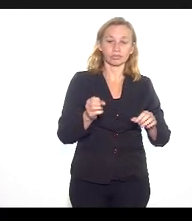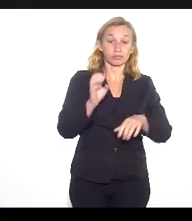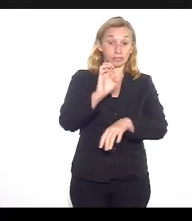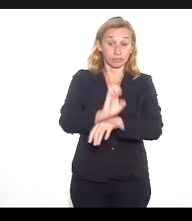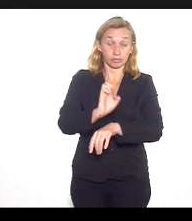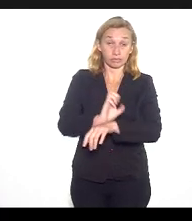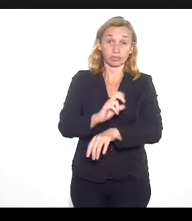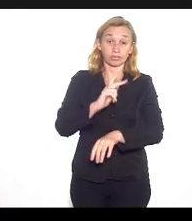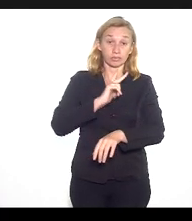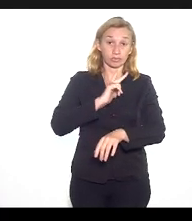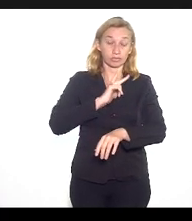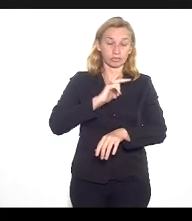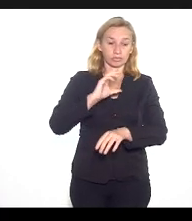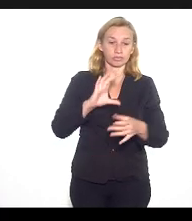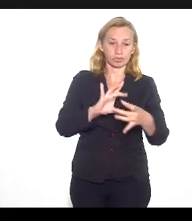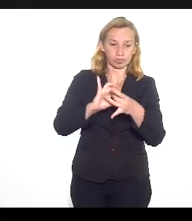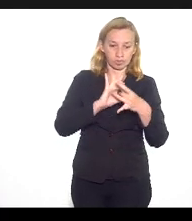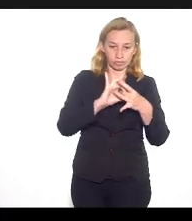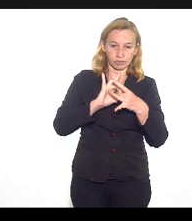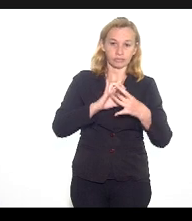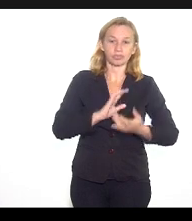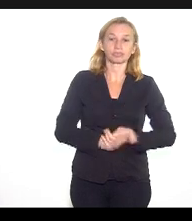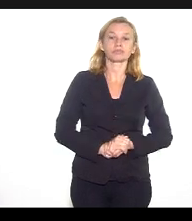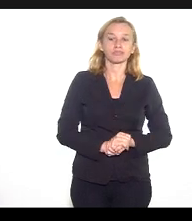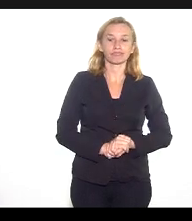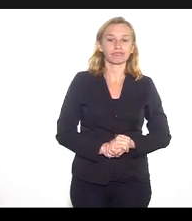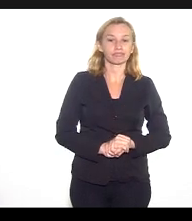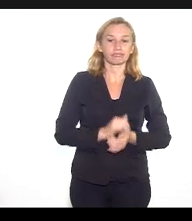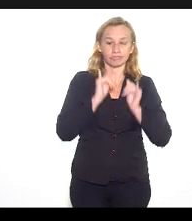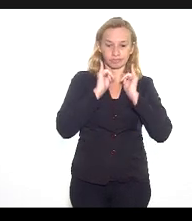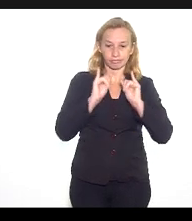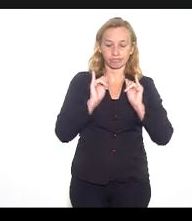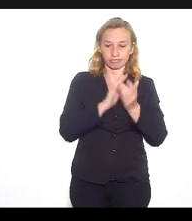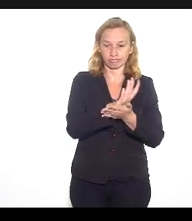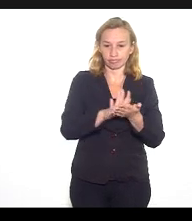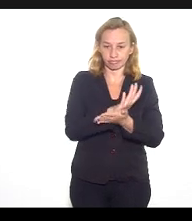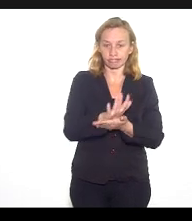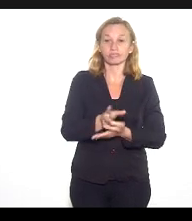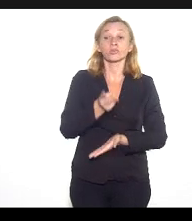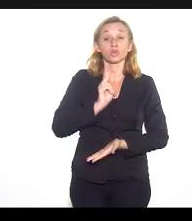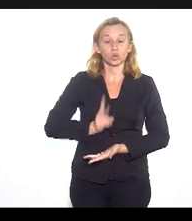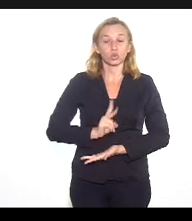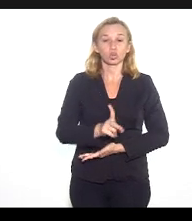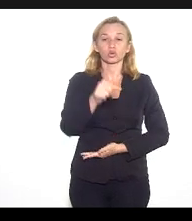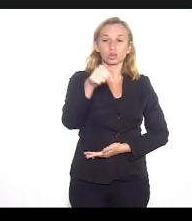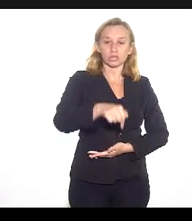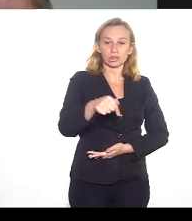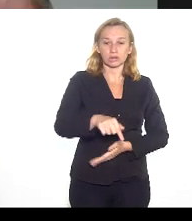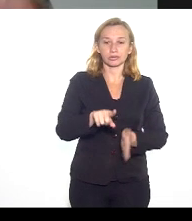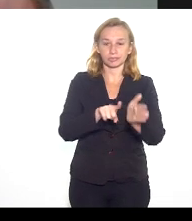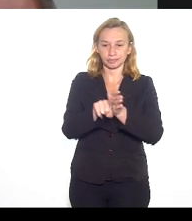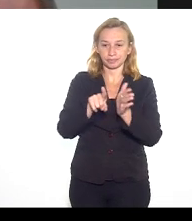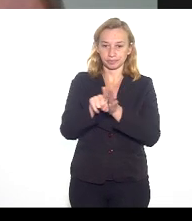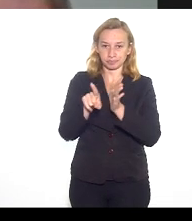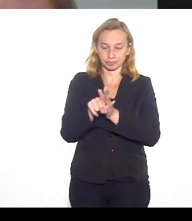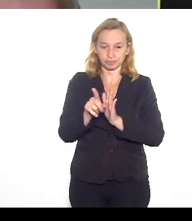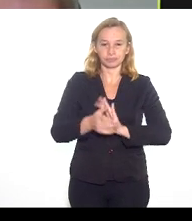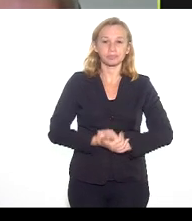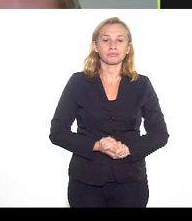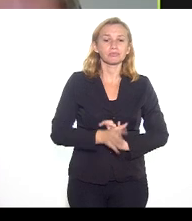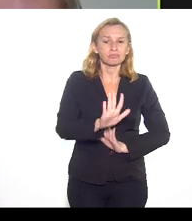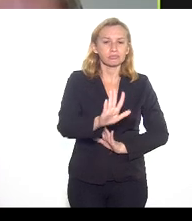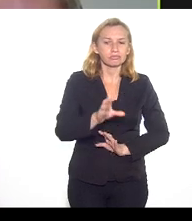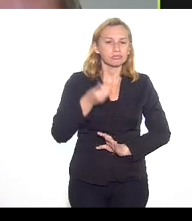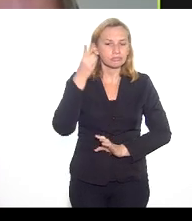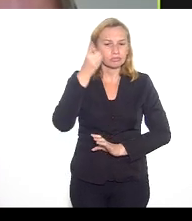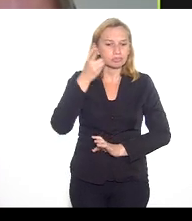própria União. Sem prévio aviso. Continuando aqui as perguntas. Deputado